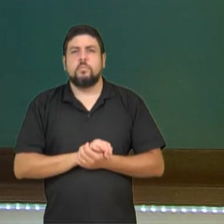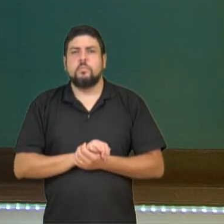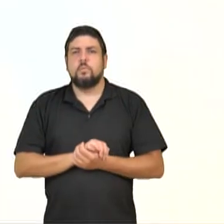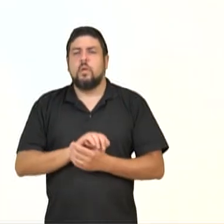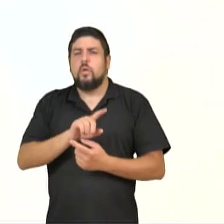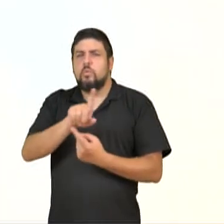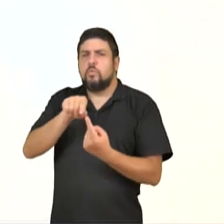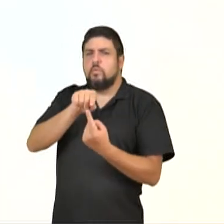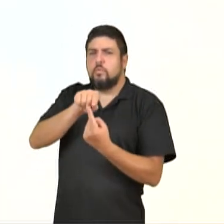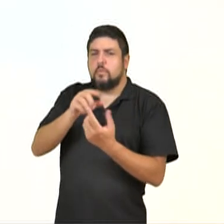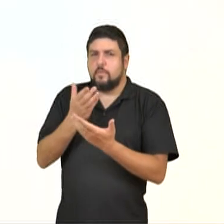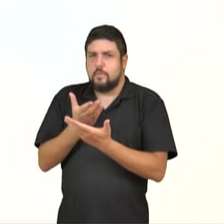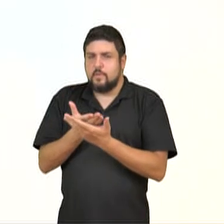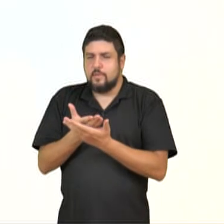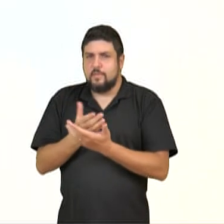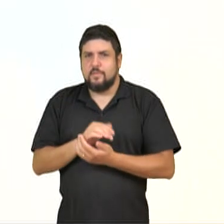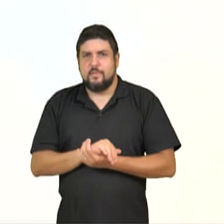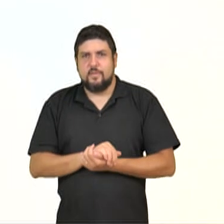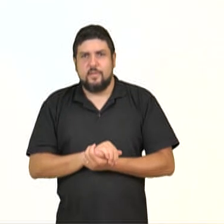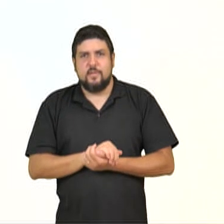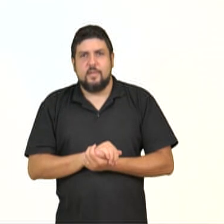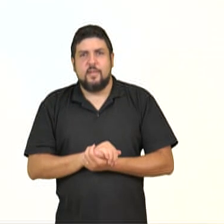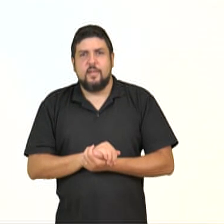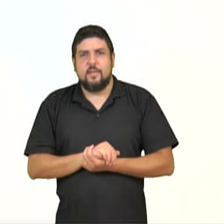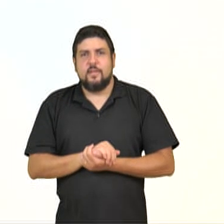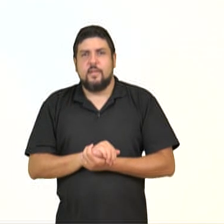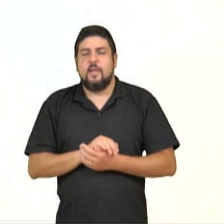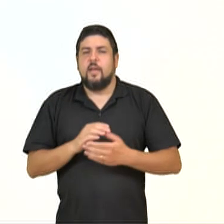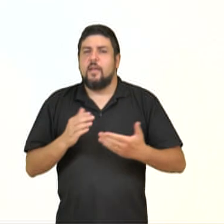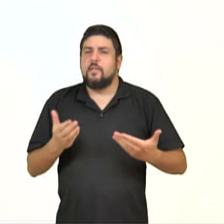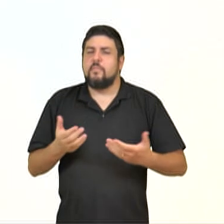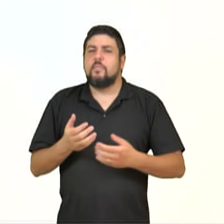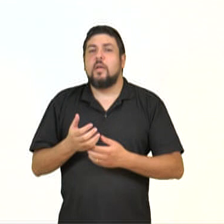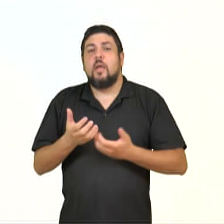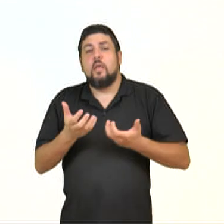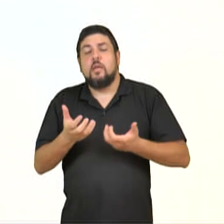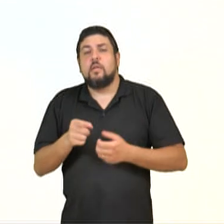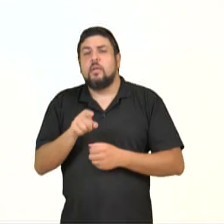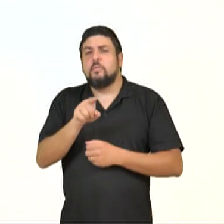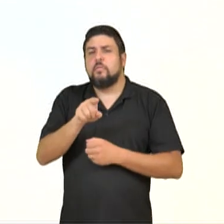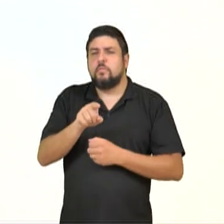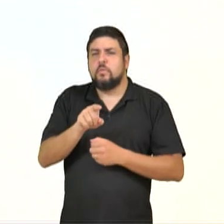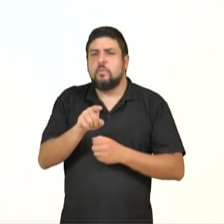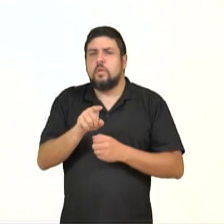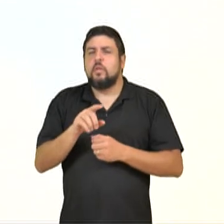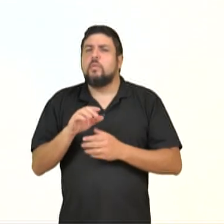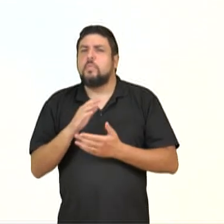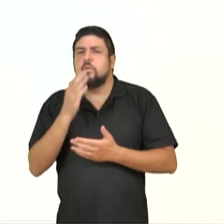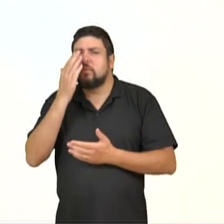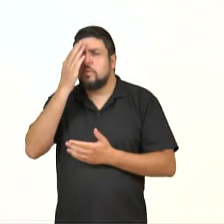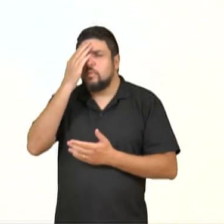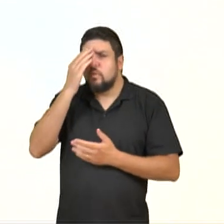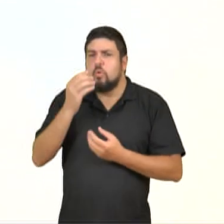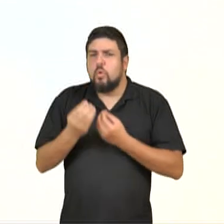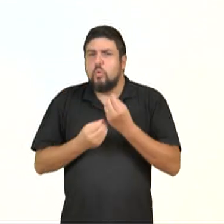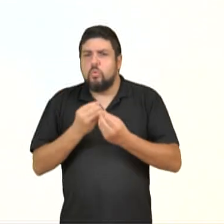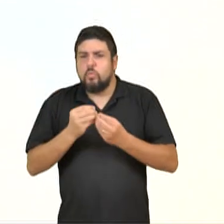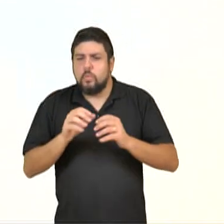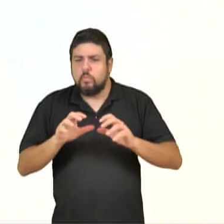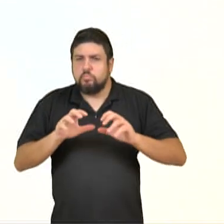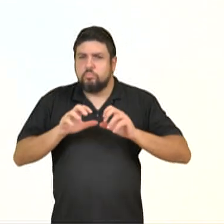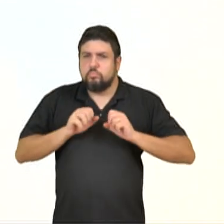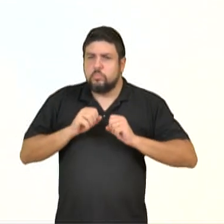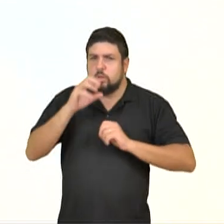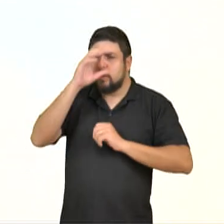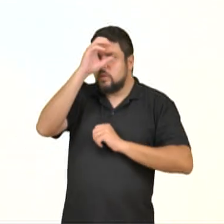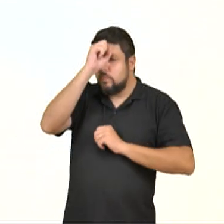os objetivos da nossa aula de hoje? Então, a gente quer que você relacione a importância da aquisição da